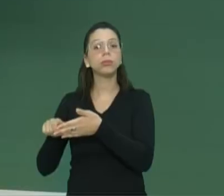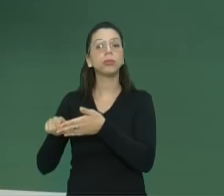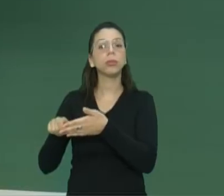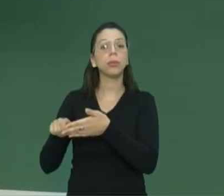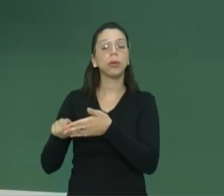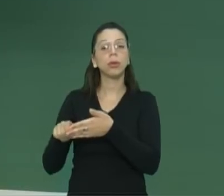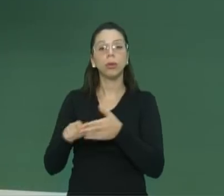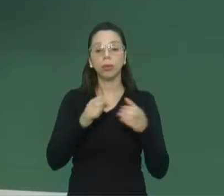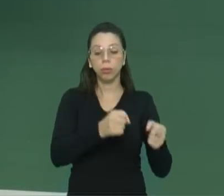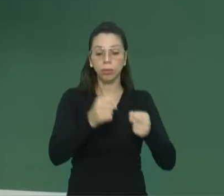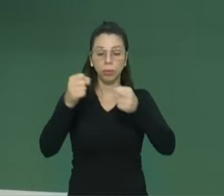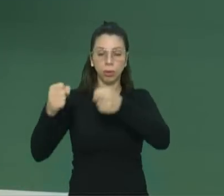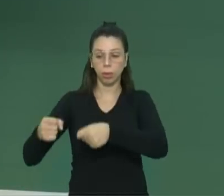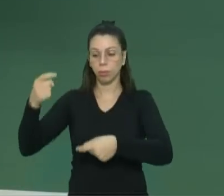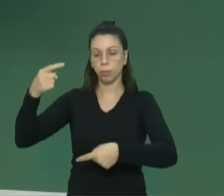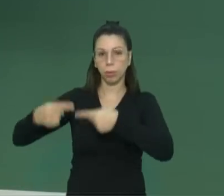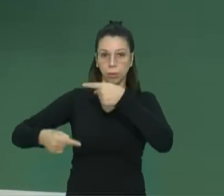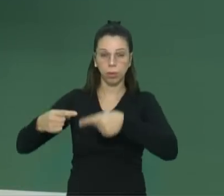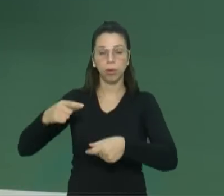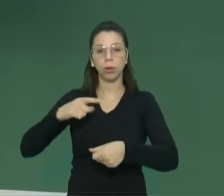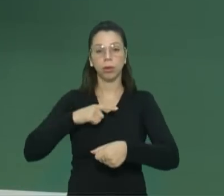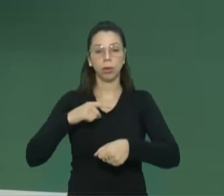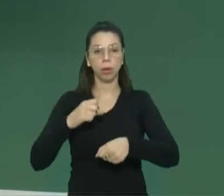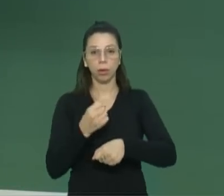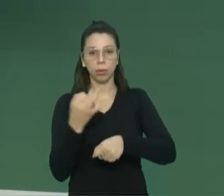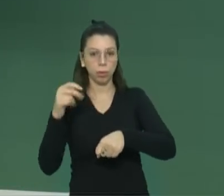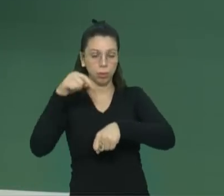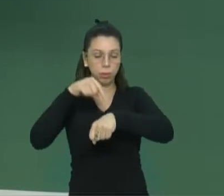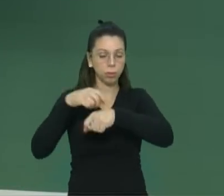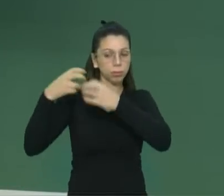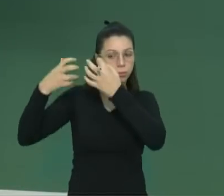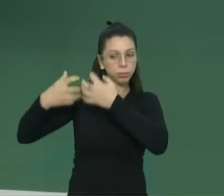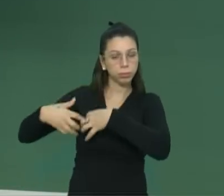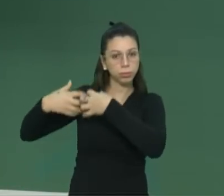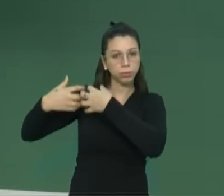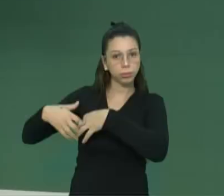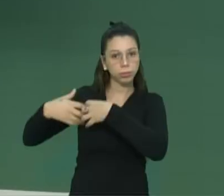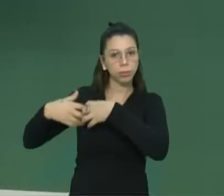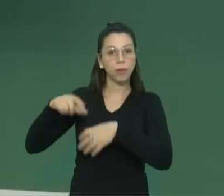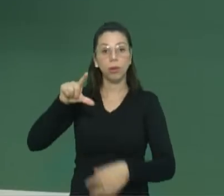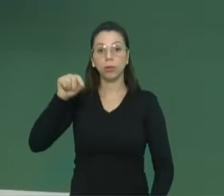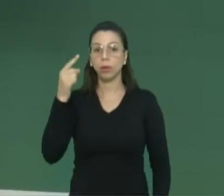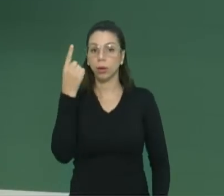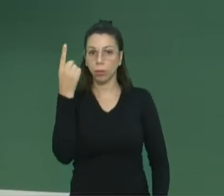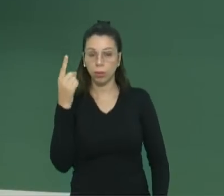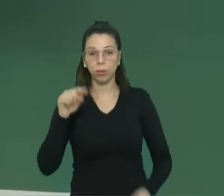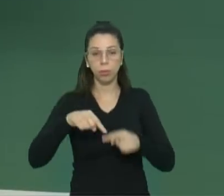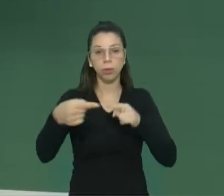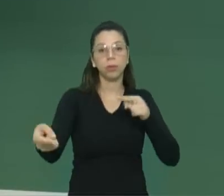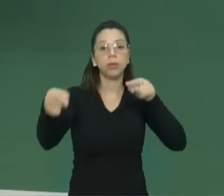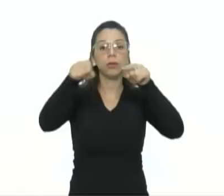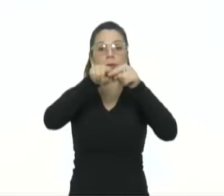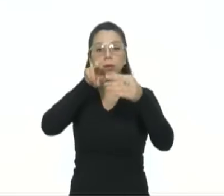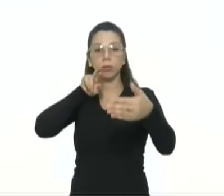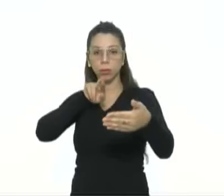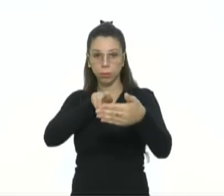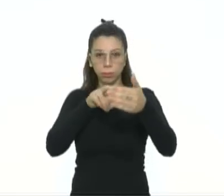aí, estudante, você tem alguns minutos para refletir sobre essa questão. Dentro de pouco nós voltamos.